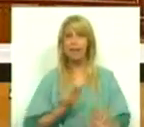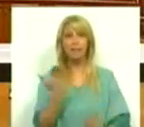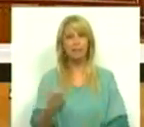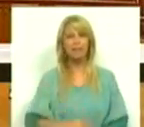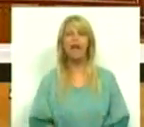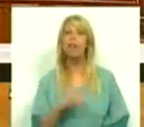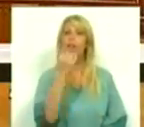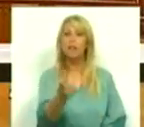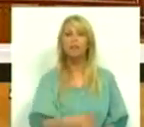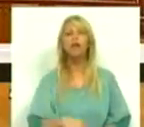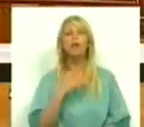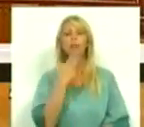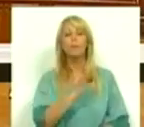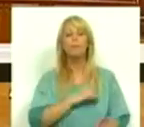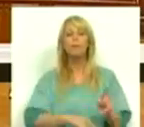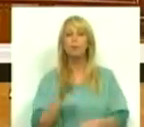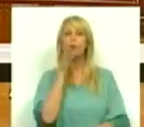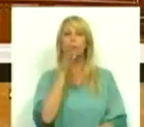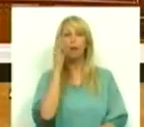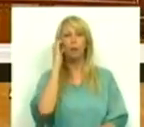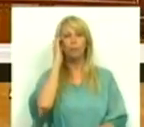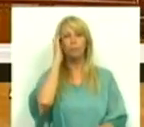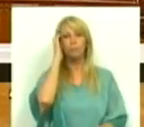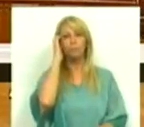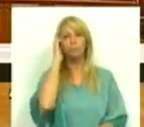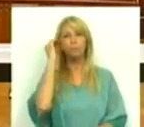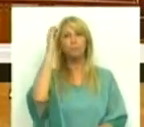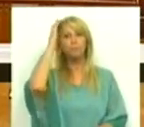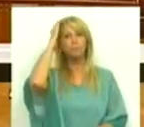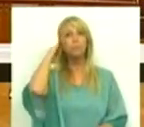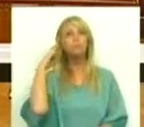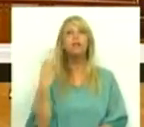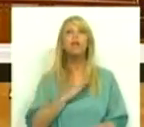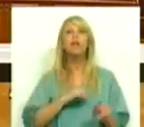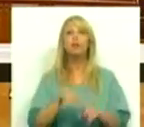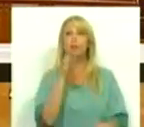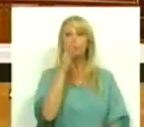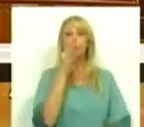Muito obrigado, Sr. Deputado. Sr. Deputado Pedro Farmalso.